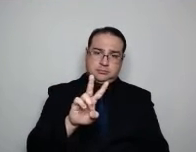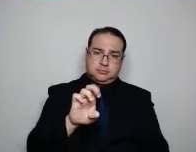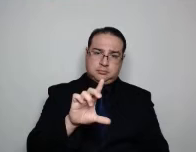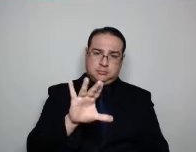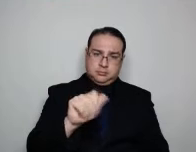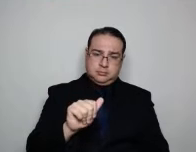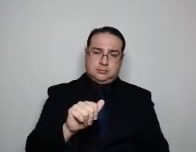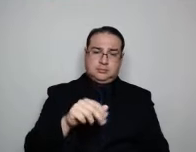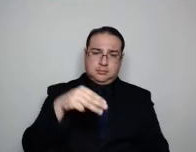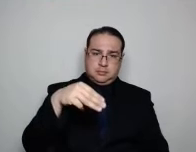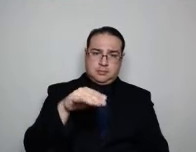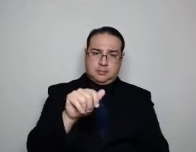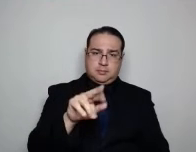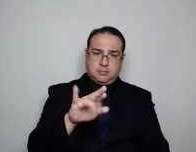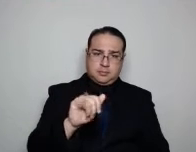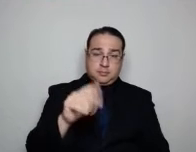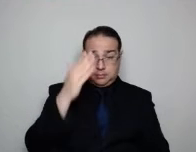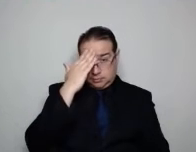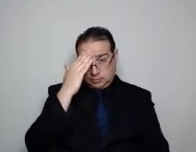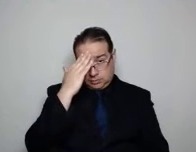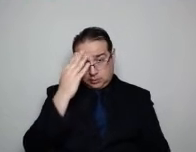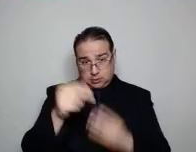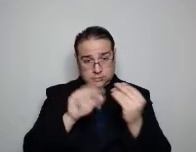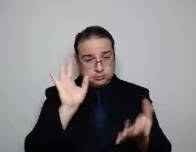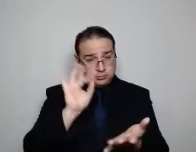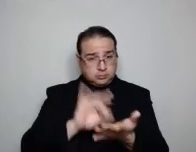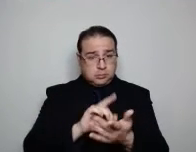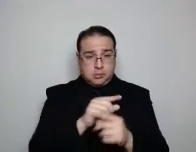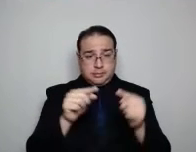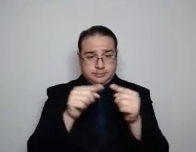da presunção de veracidade, não se aplica quando